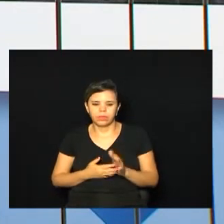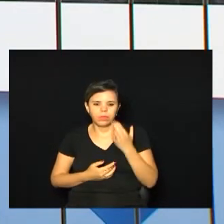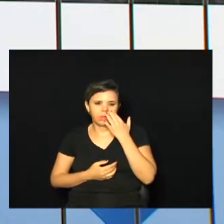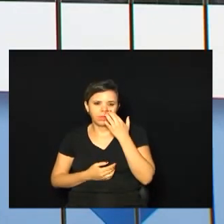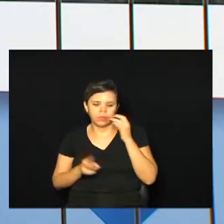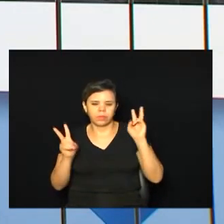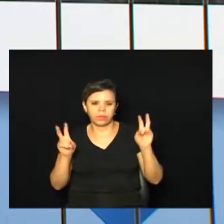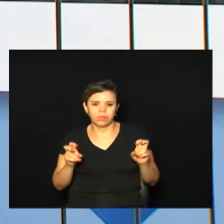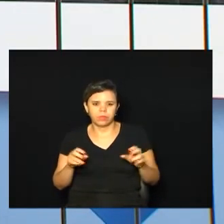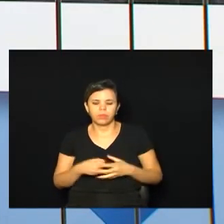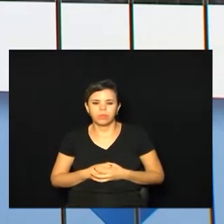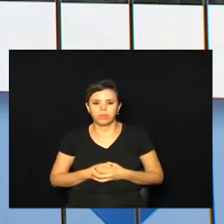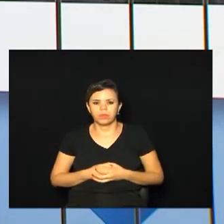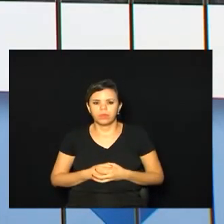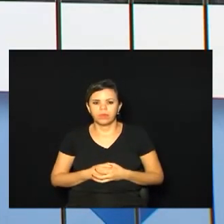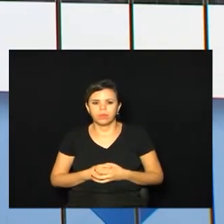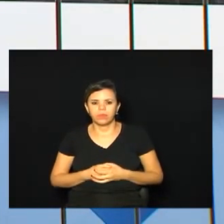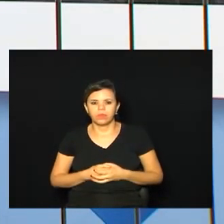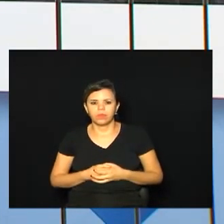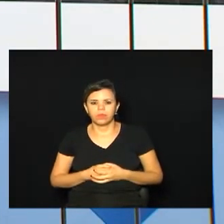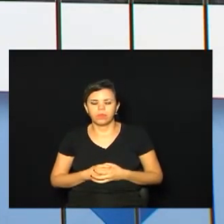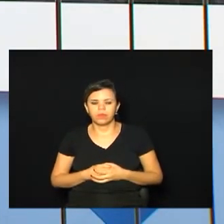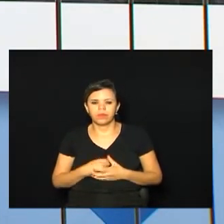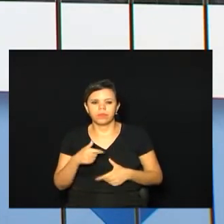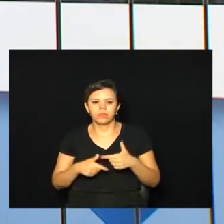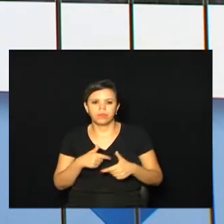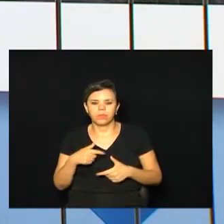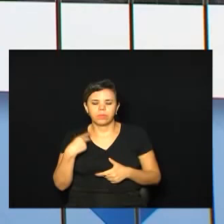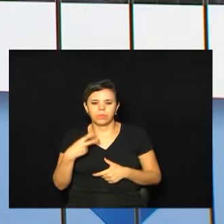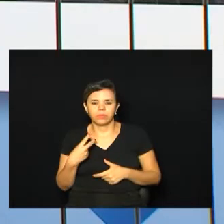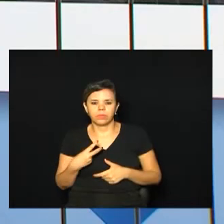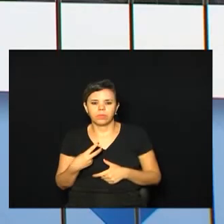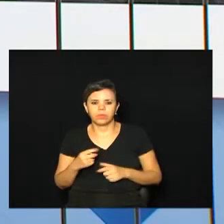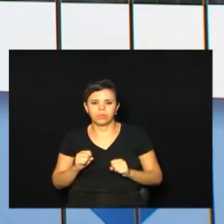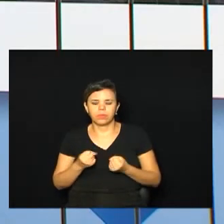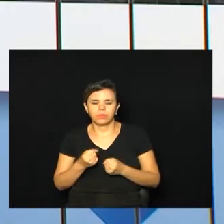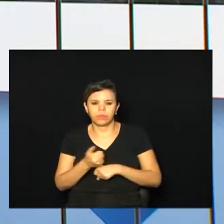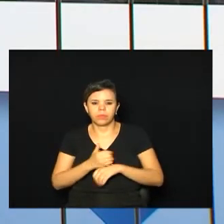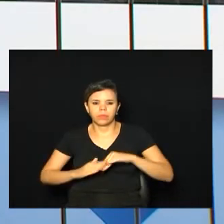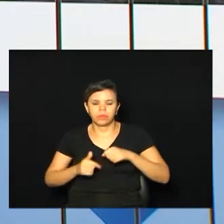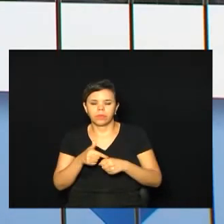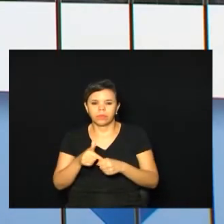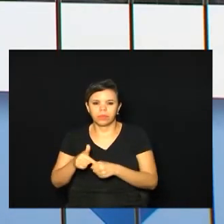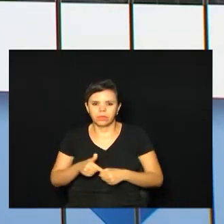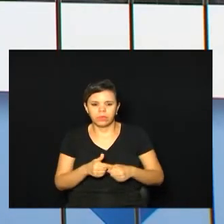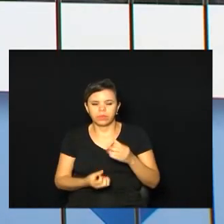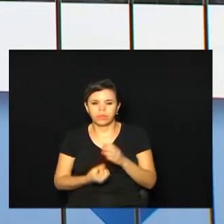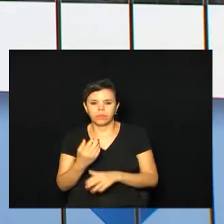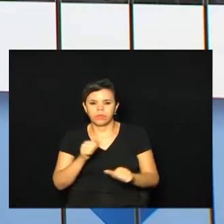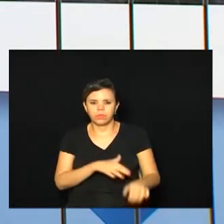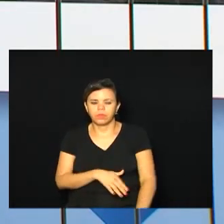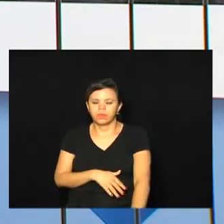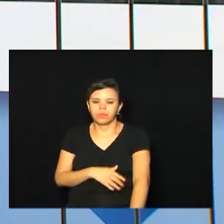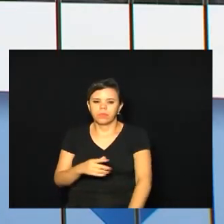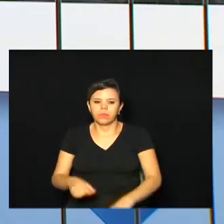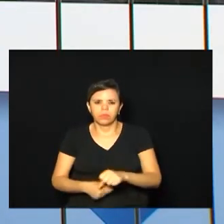assuntos específicos. E uma delas é a Frente Parlamentar para a Defesa da Profissão do Frentista, que foi criada em setembro do